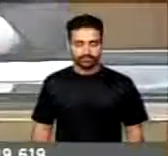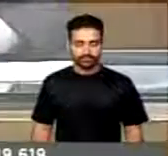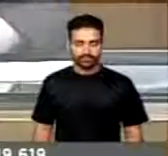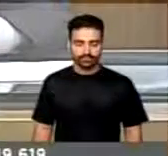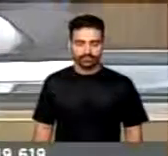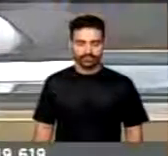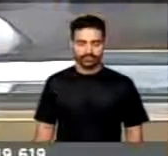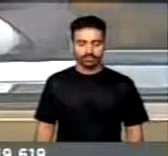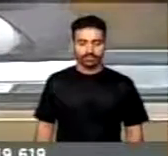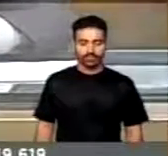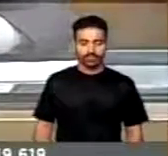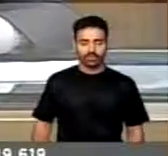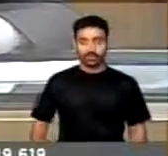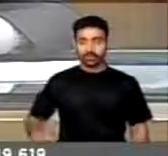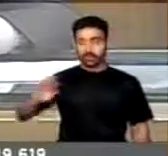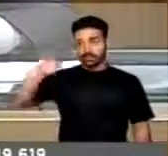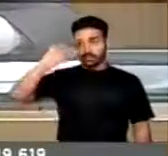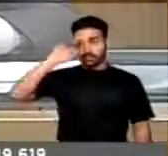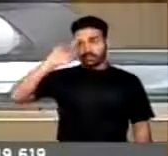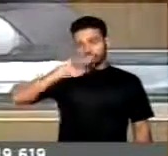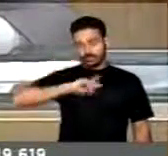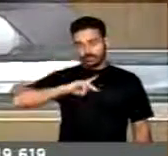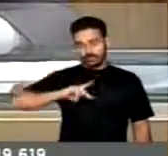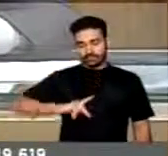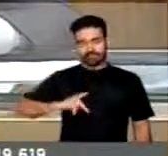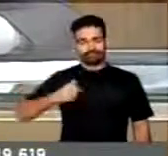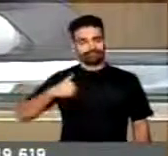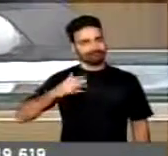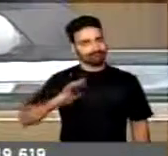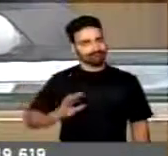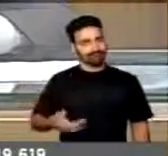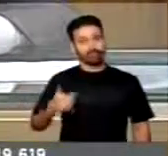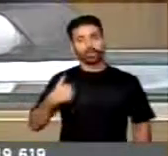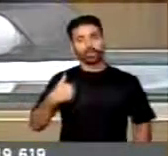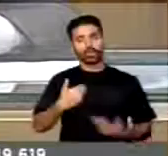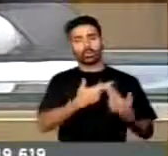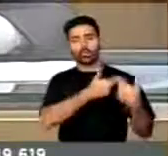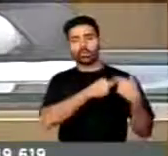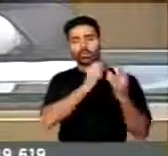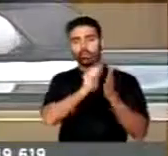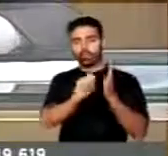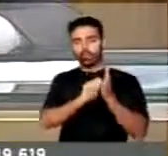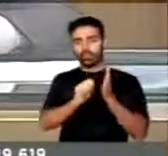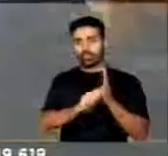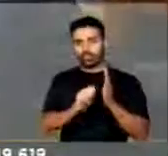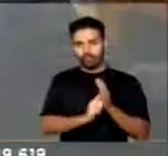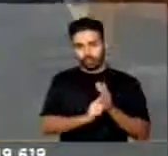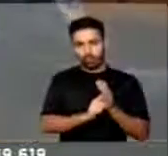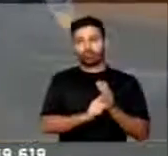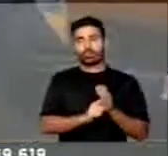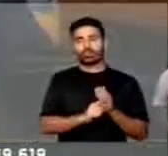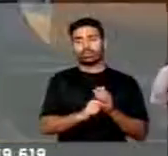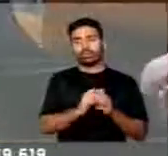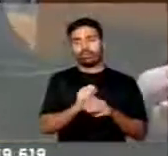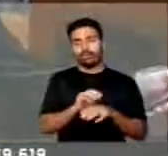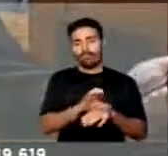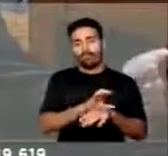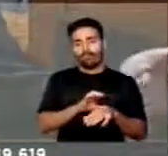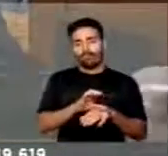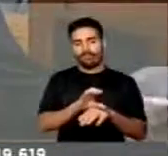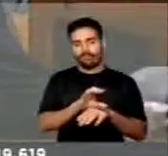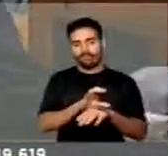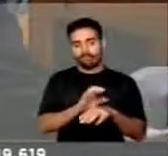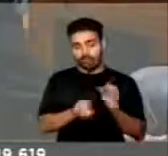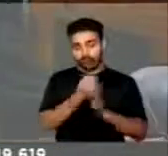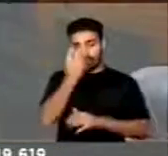Deputado Luiz Carlos Raul. Senhor presidente, tive a honra de ser o relator da Constituição da Advocacia Geral